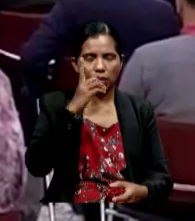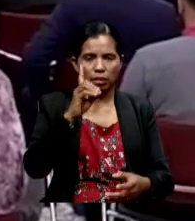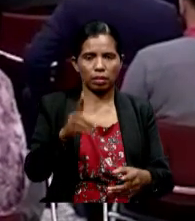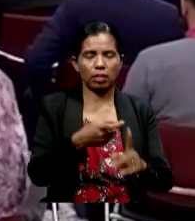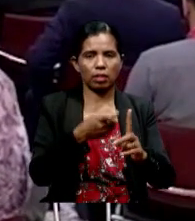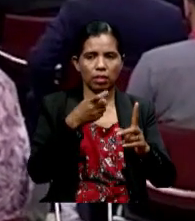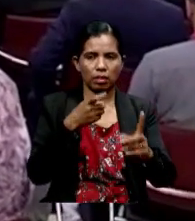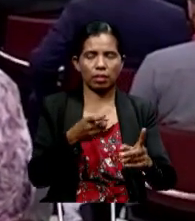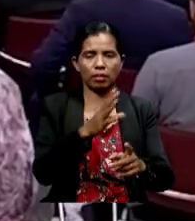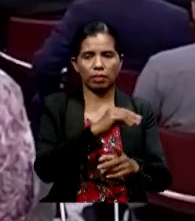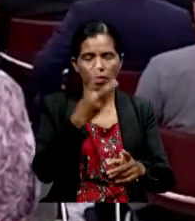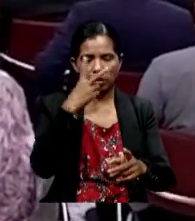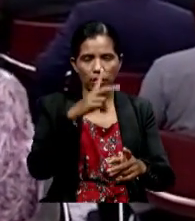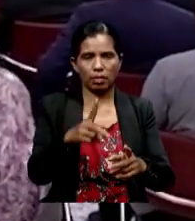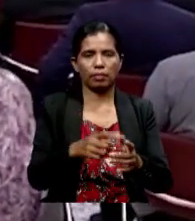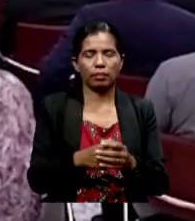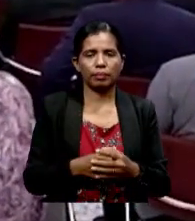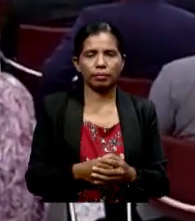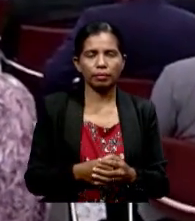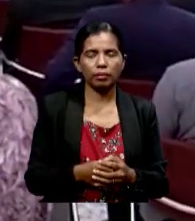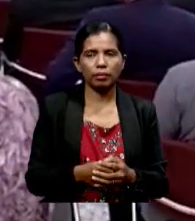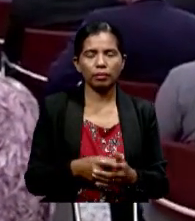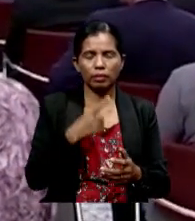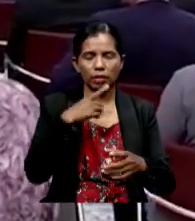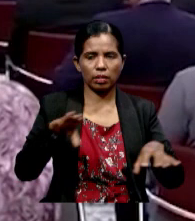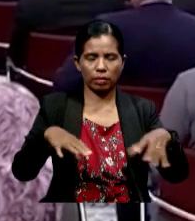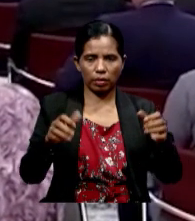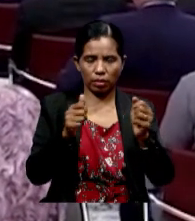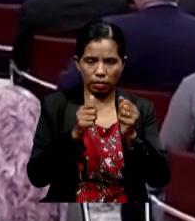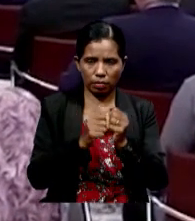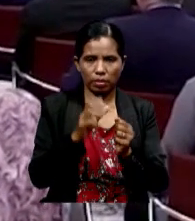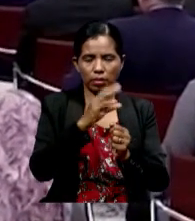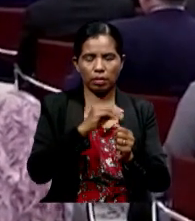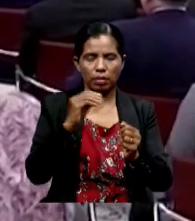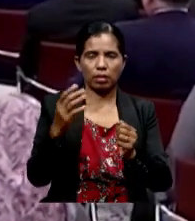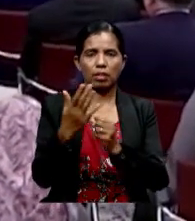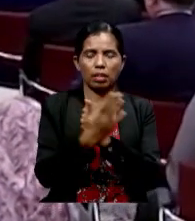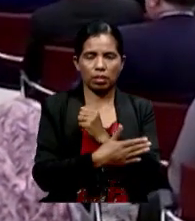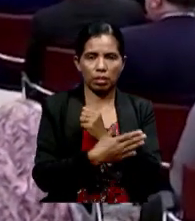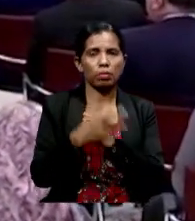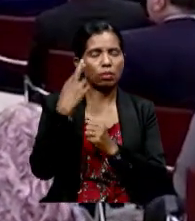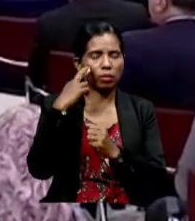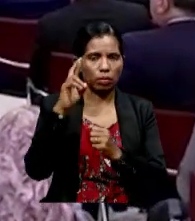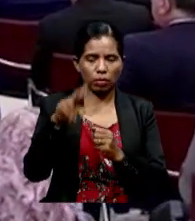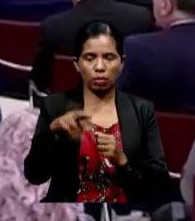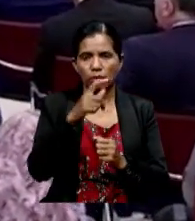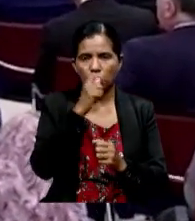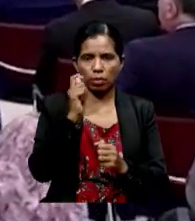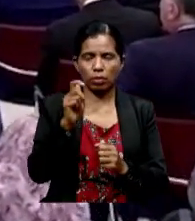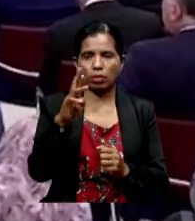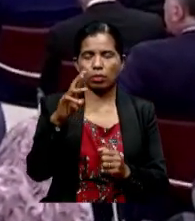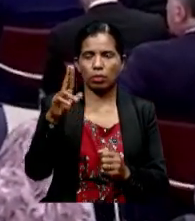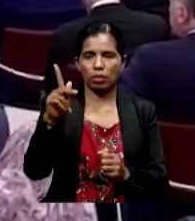adopta reafirma compromisso fortalece cooperação trilateral entre Rússia, Síria, Turquia no